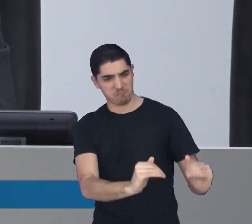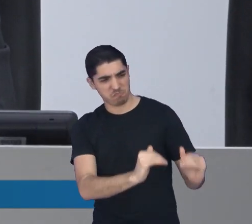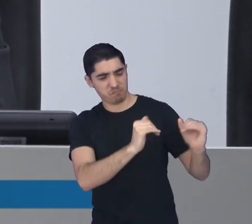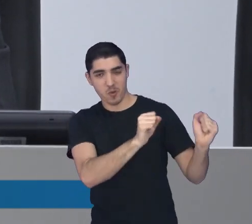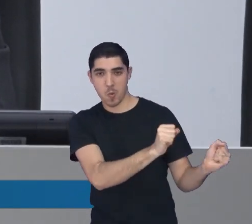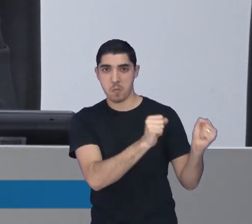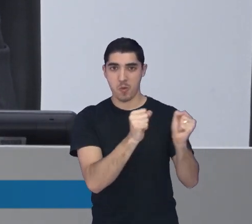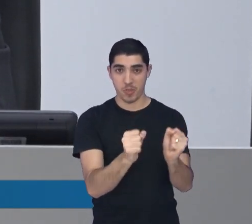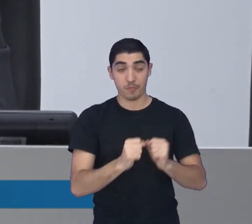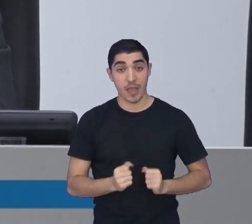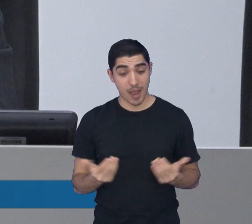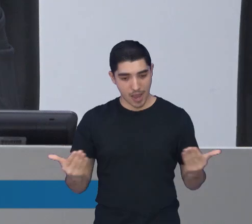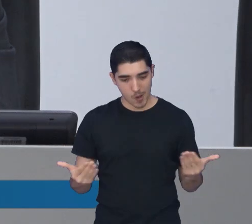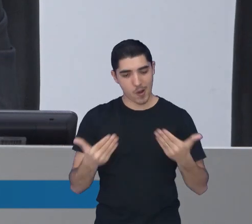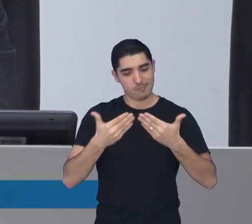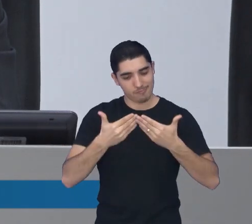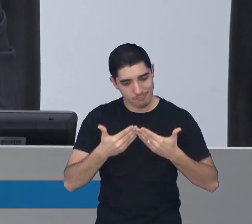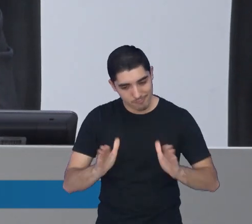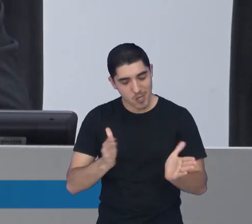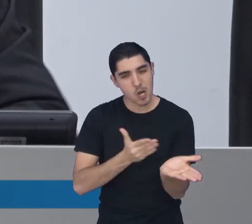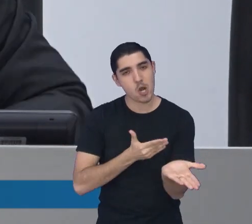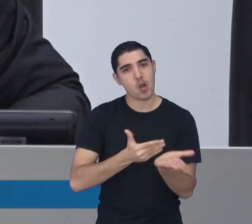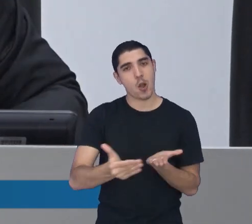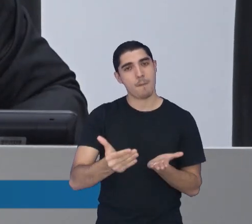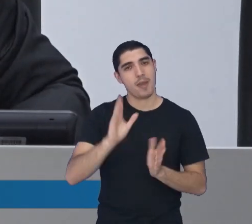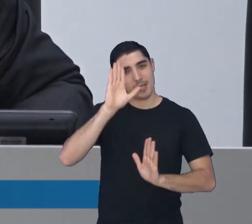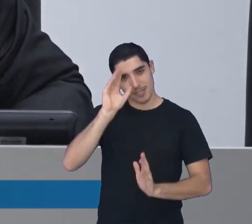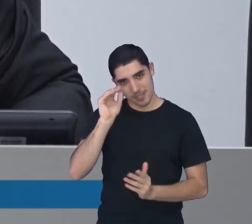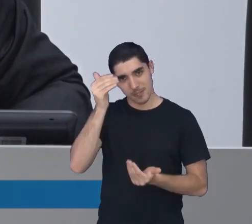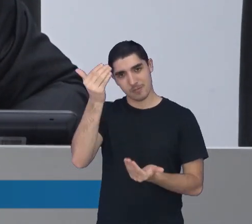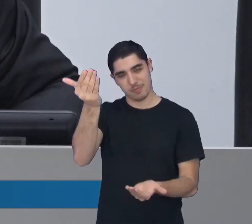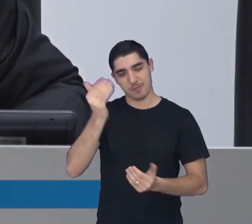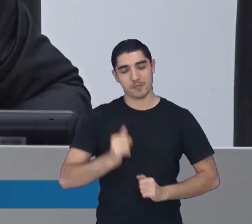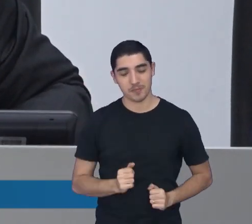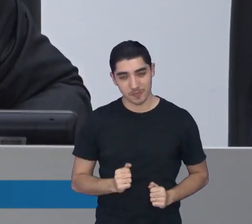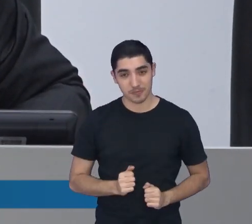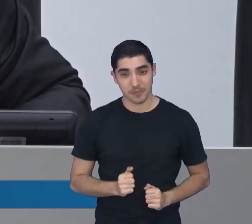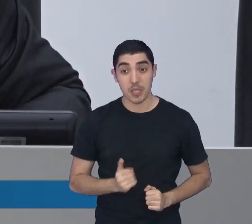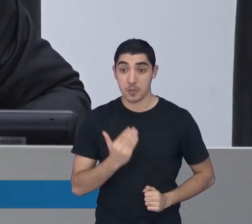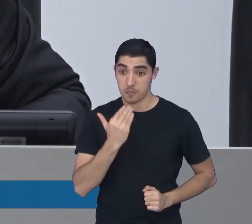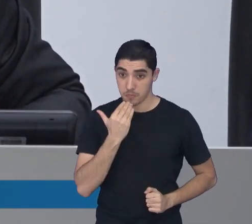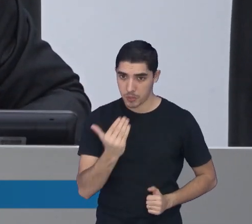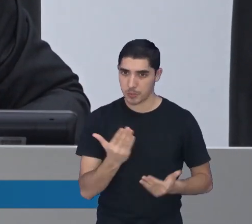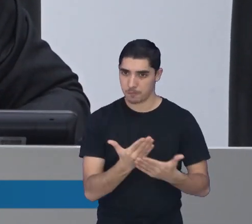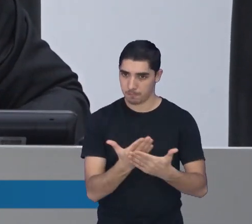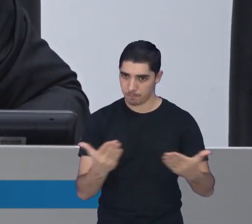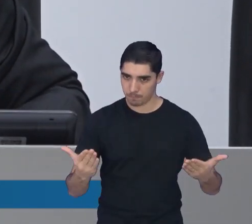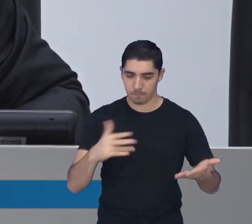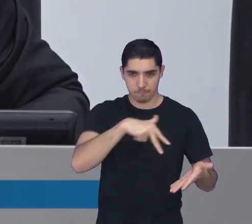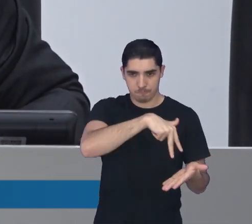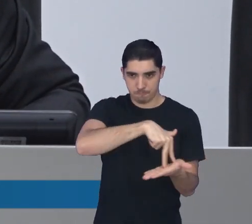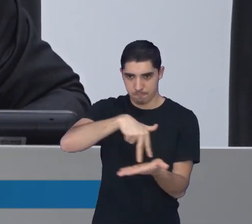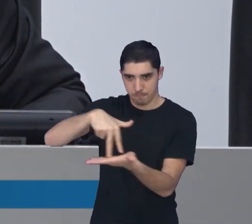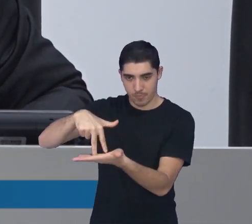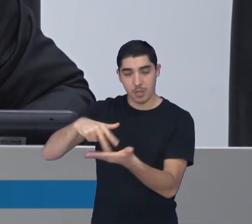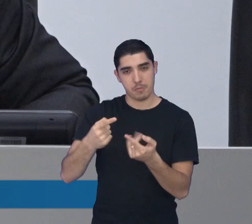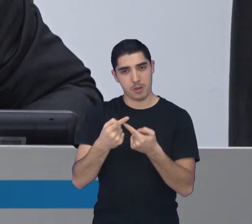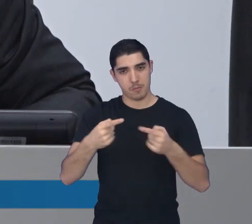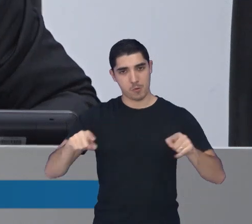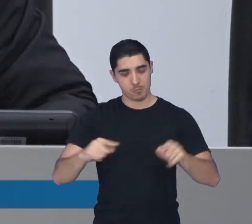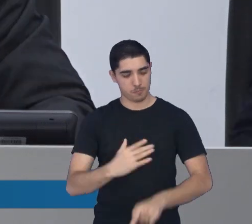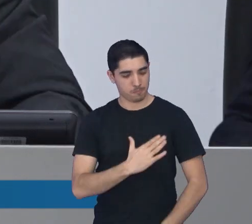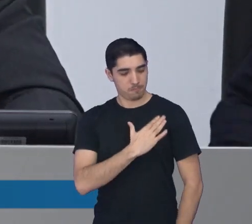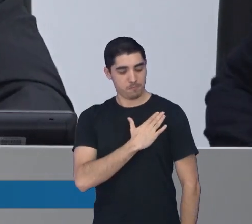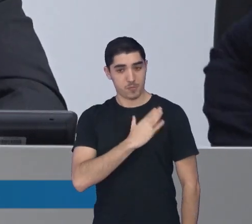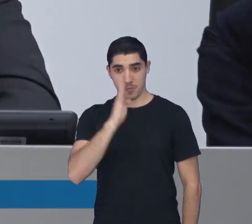declaramos aberta a presente solenidade. Convidamos a todos os presentes para a execução do hino